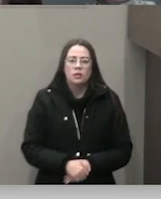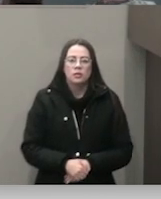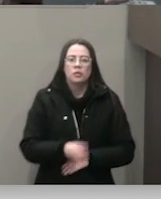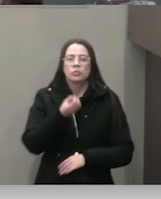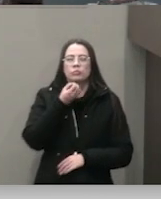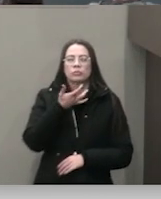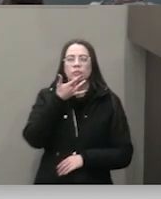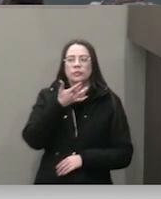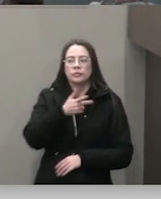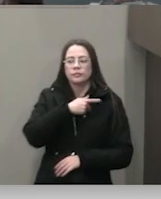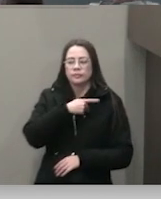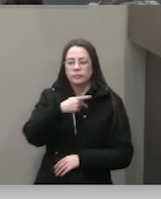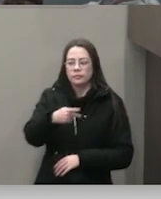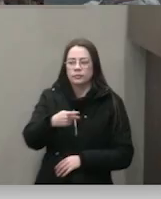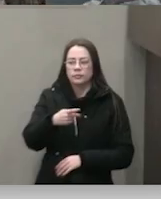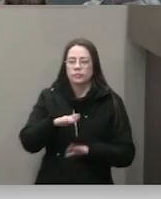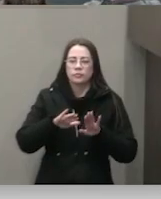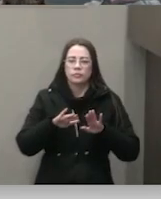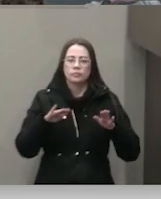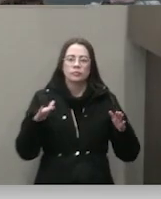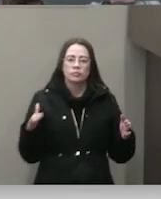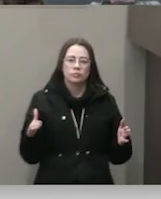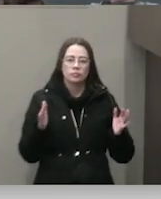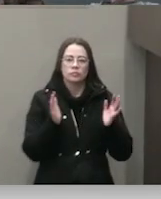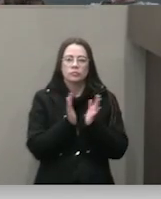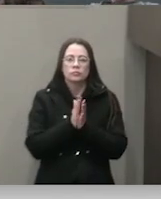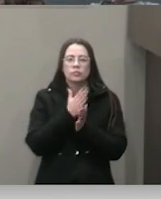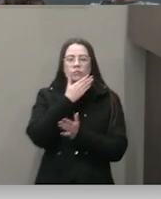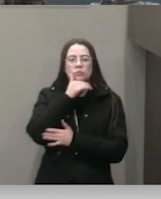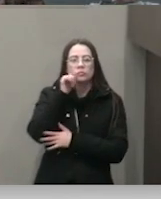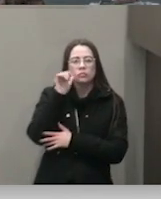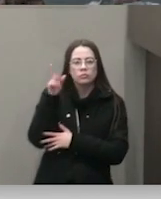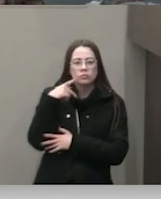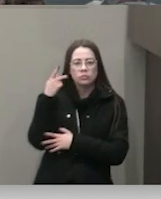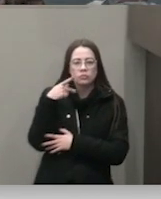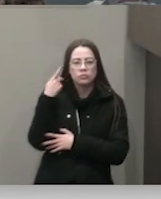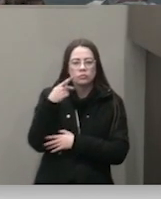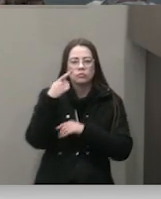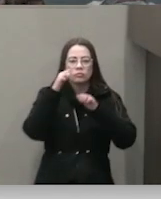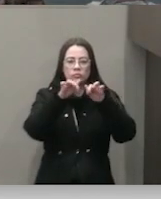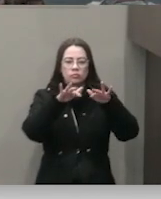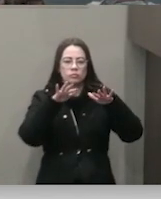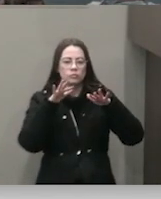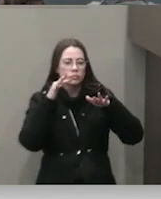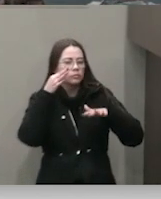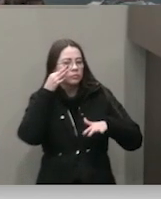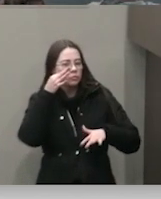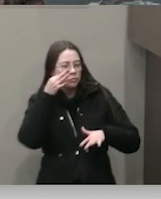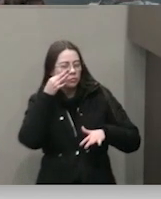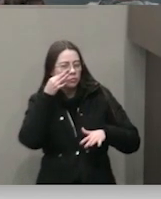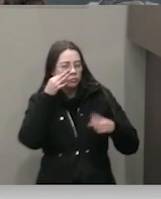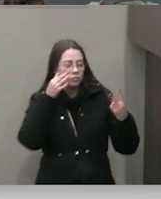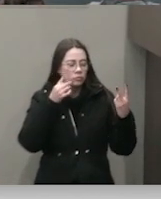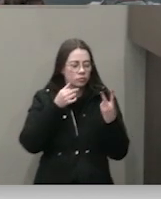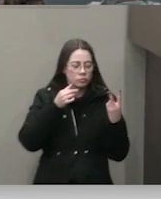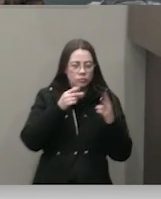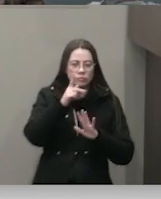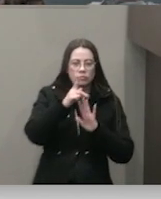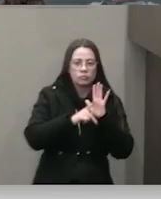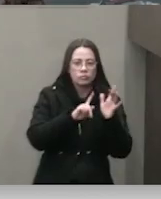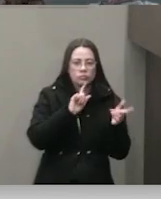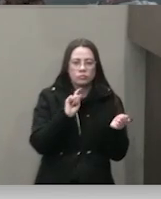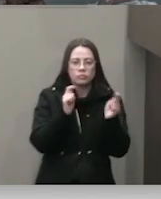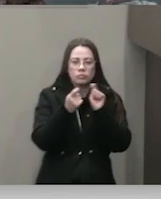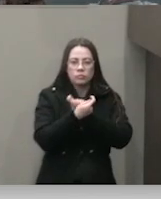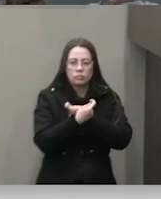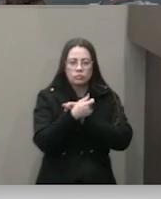Boa tarde, presidente. Boa tarde à mesa, colegas vereadores, público presente. Creio que são projetos que vão